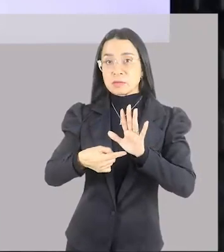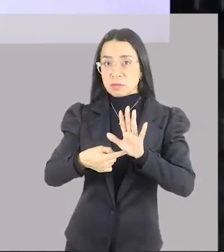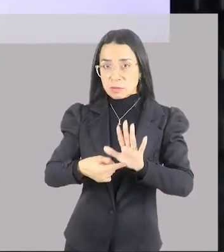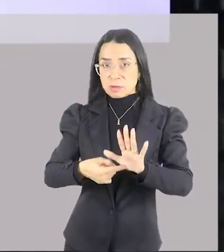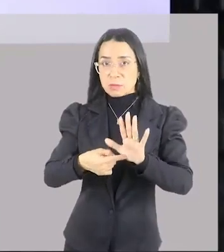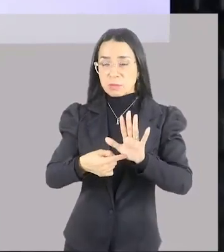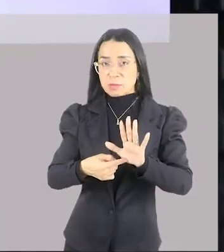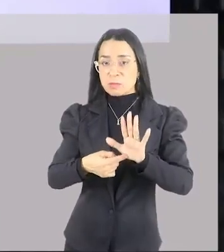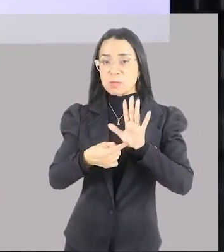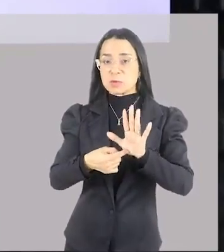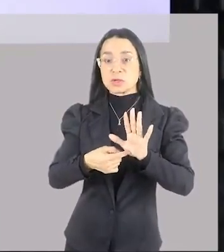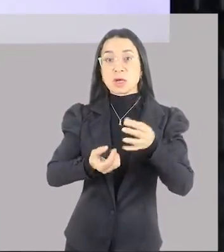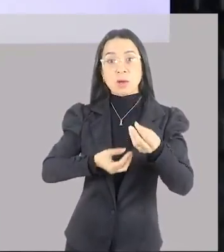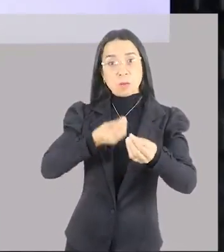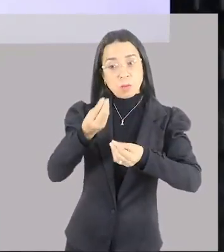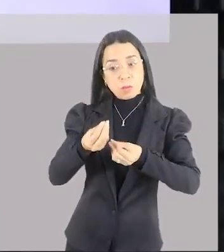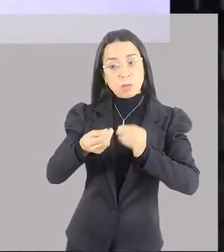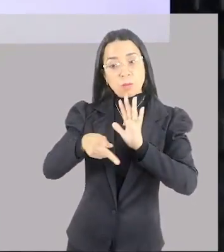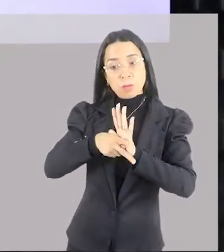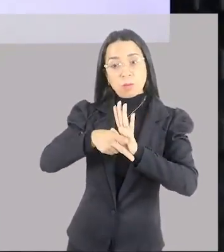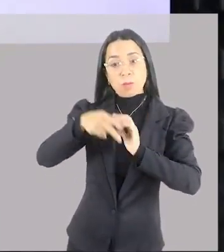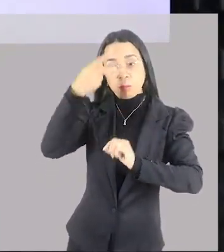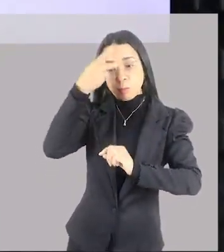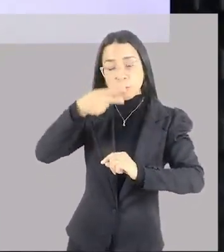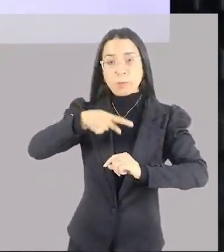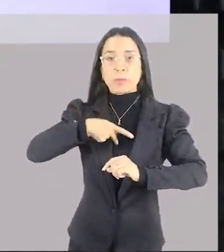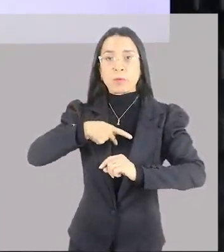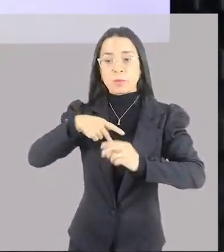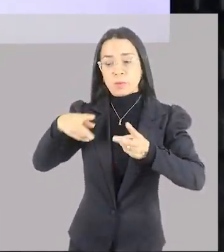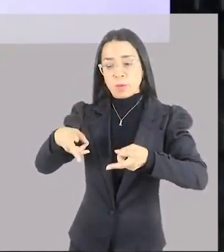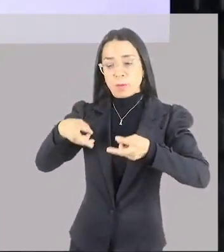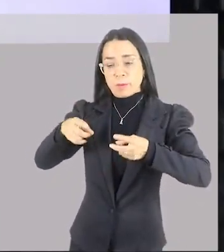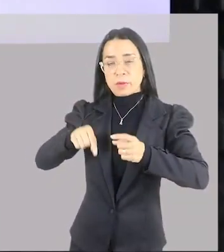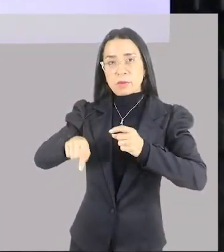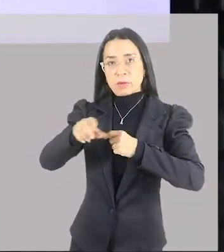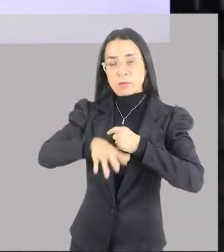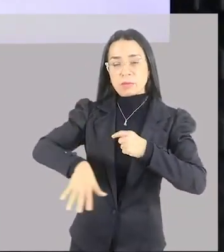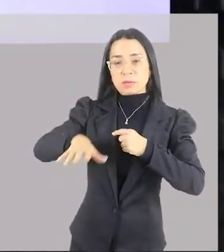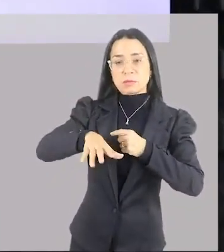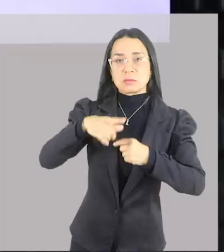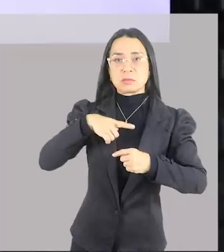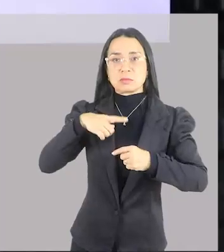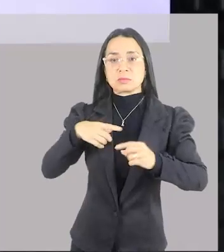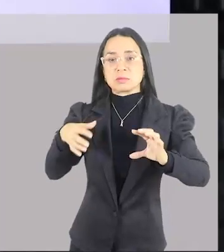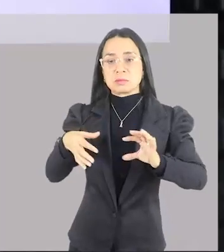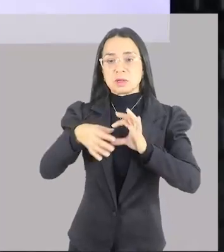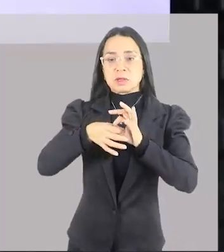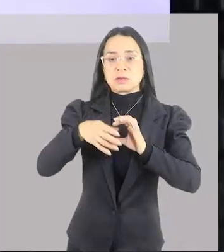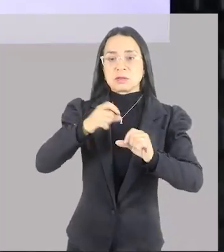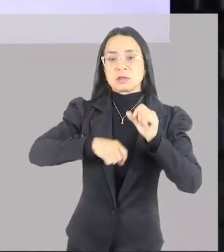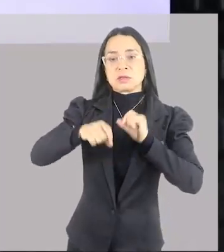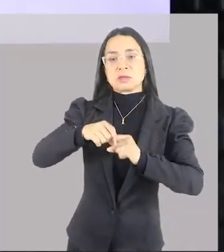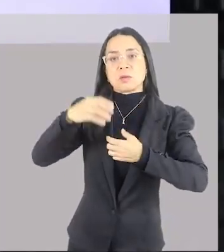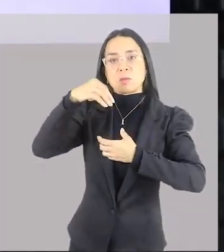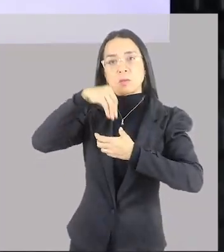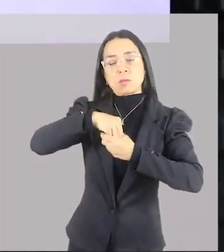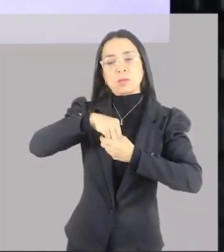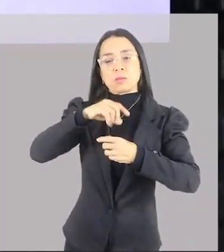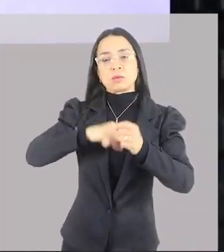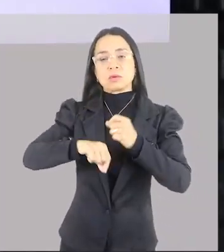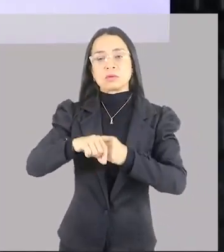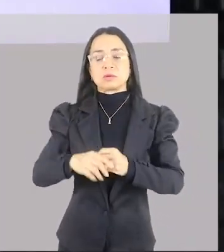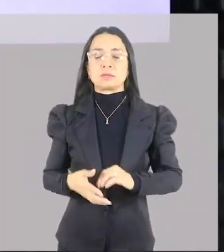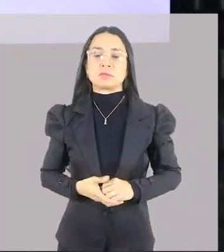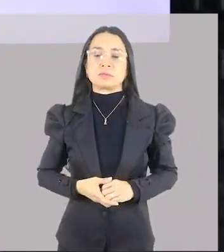ele percebe essa realidade, tá? Então, teríamos aí a associação de marcas subjetivas. Aí